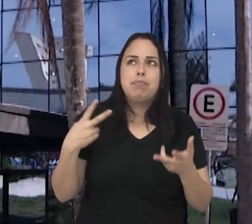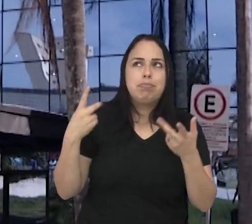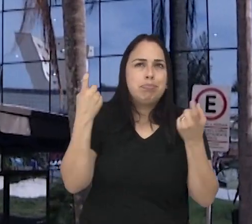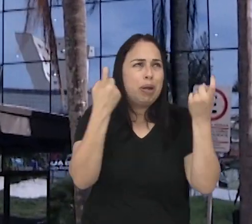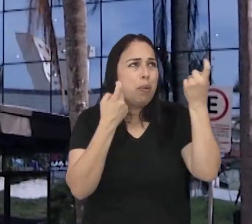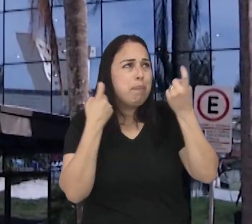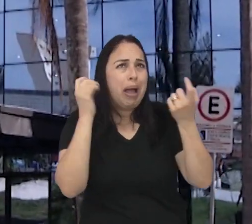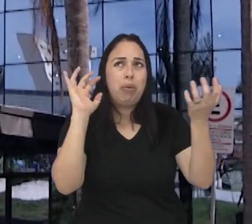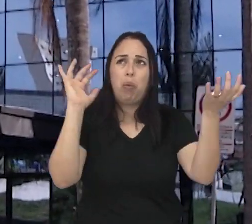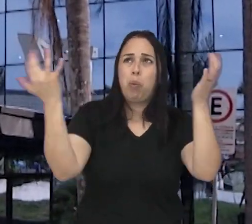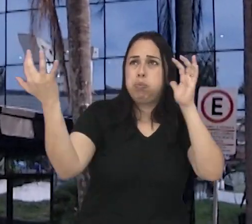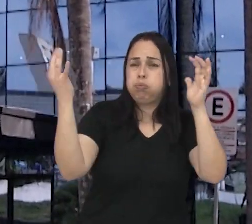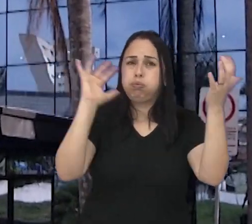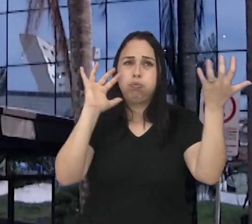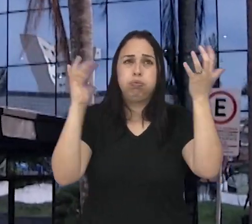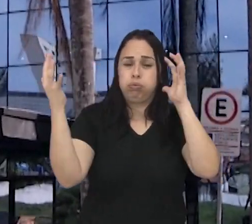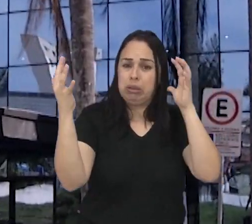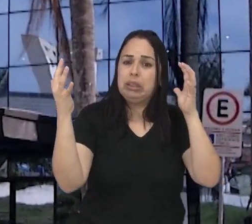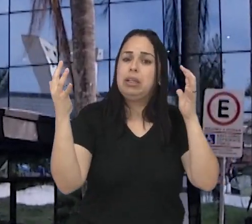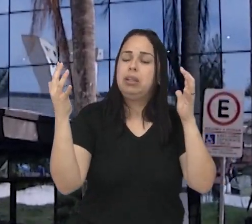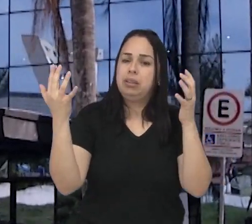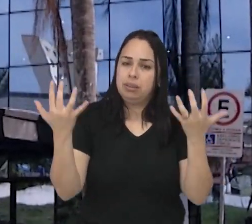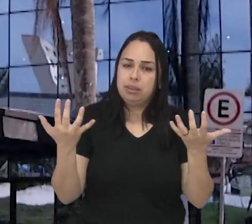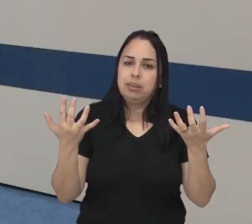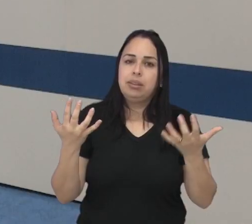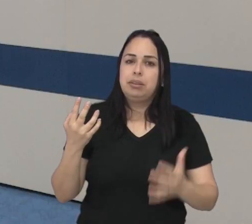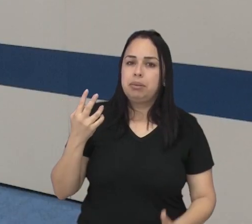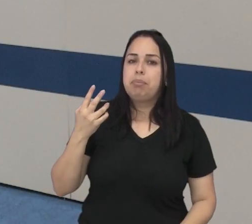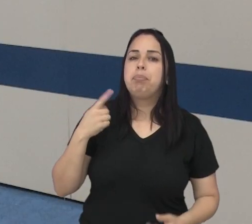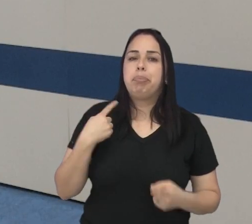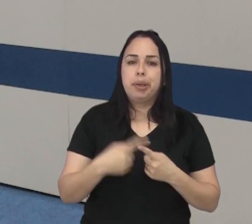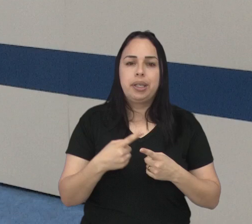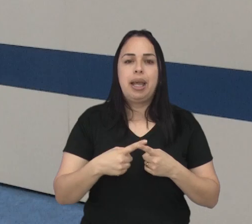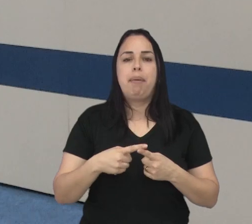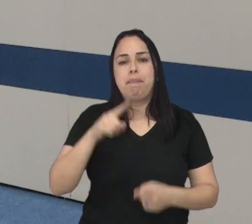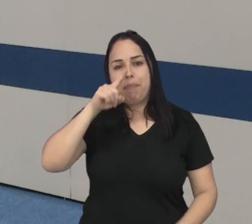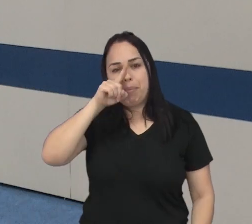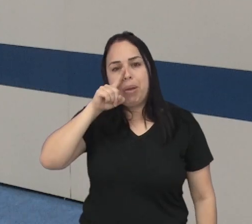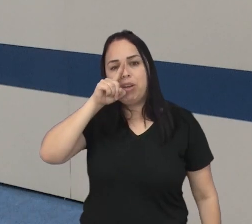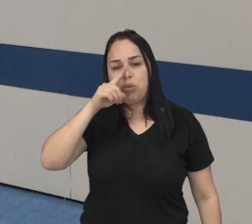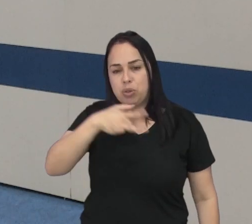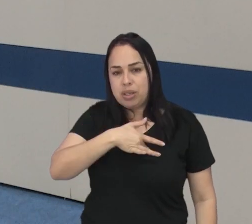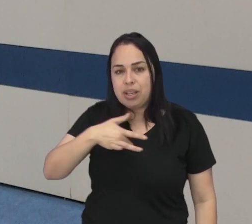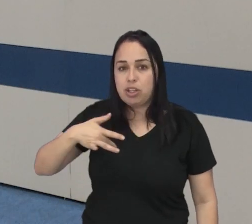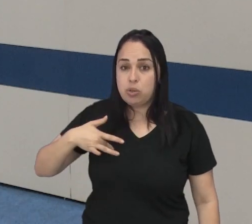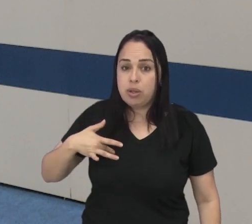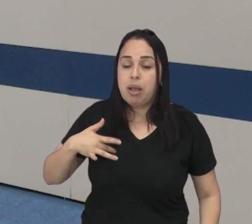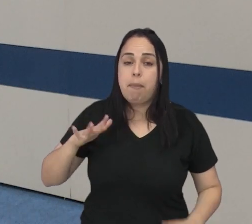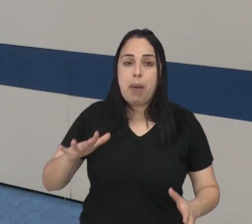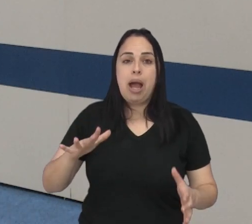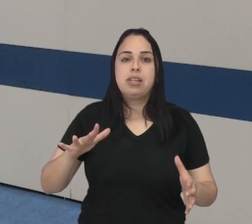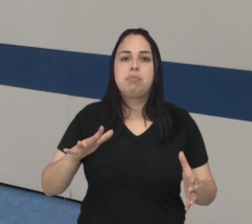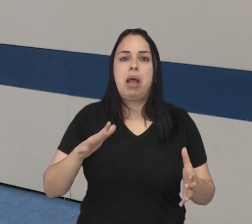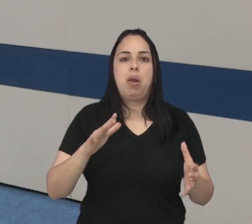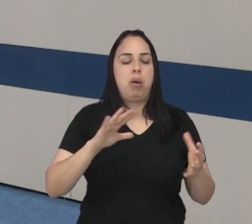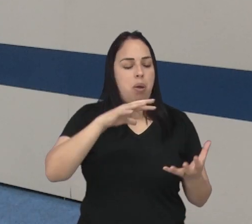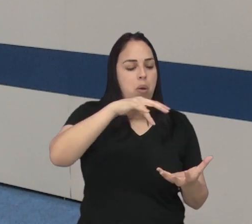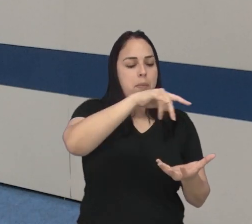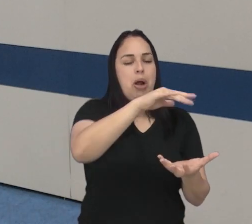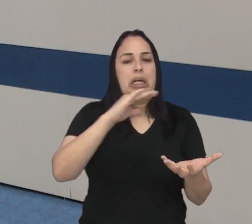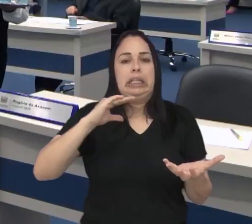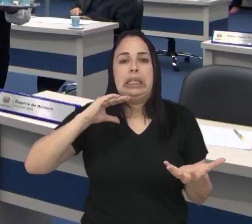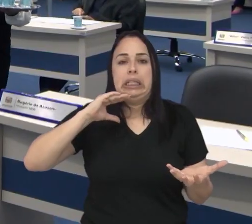tempo é vista como preocupante pelos vereadores, não só pelos riscos à saúde, mas também pelo